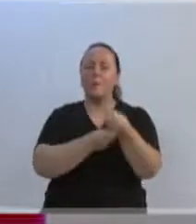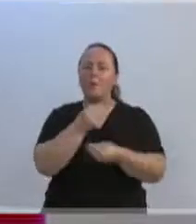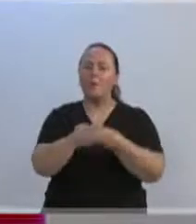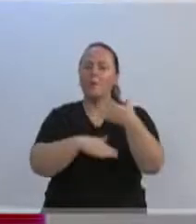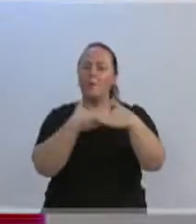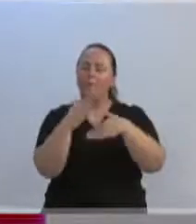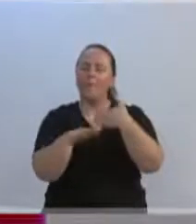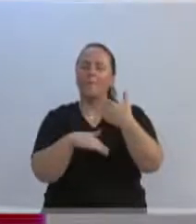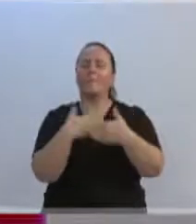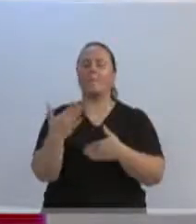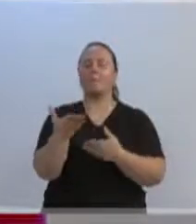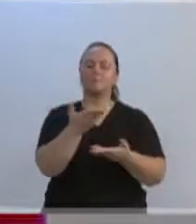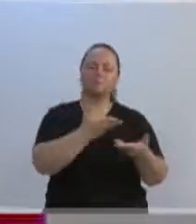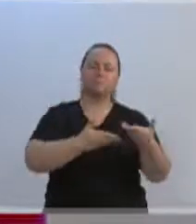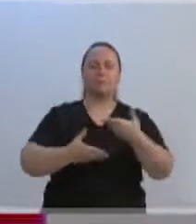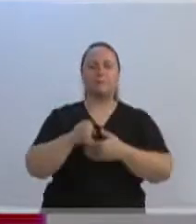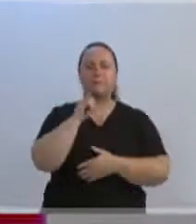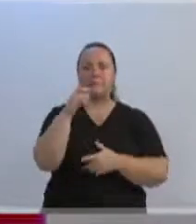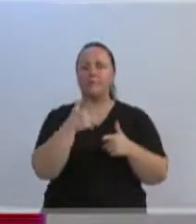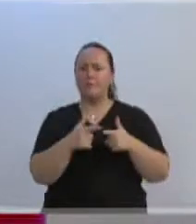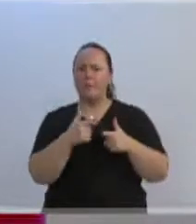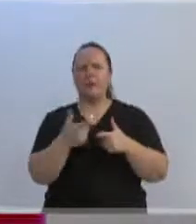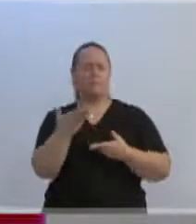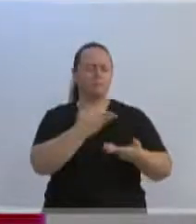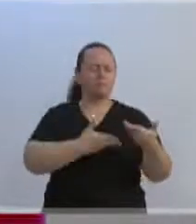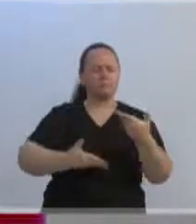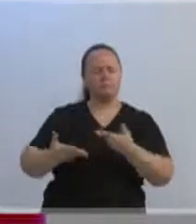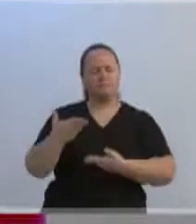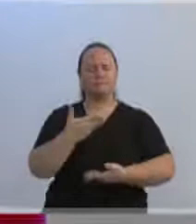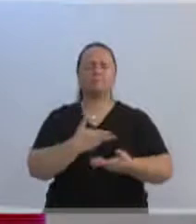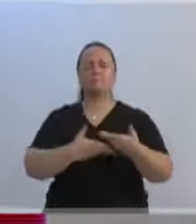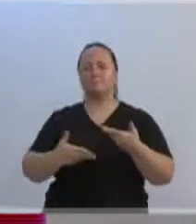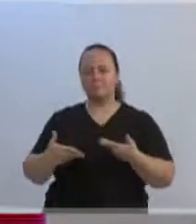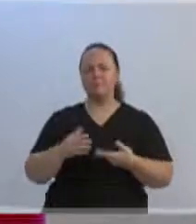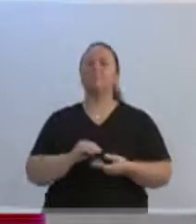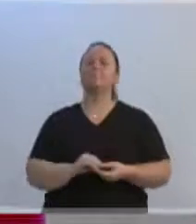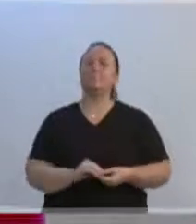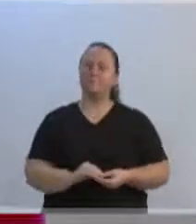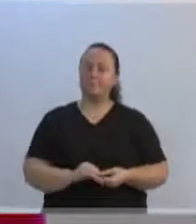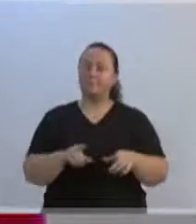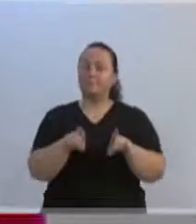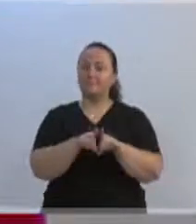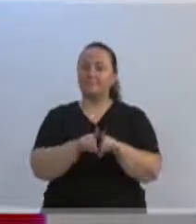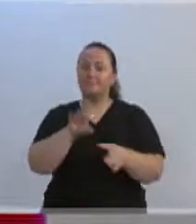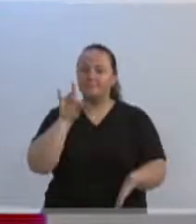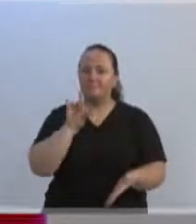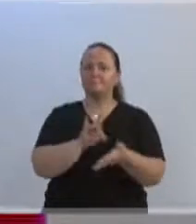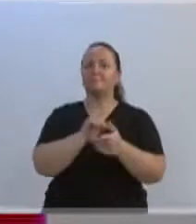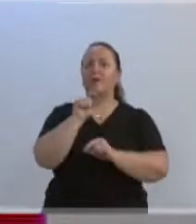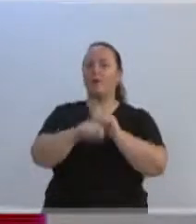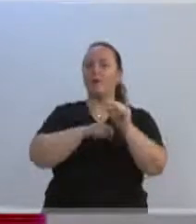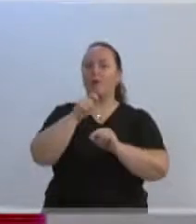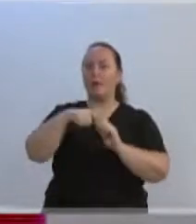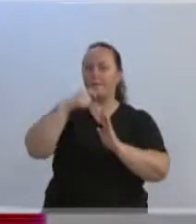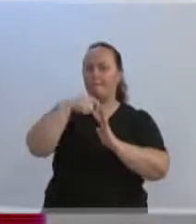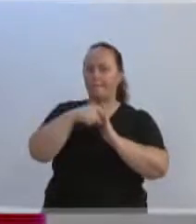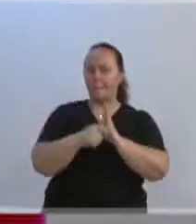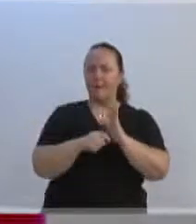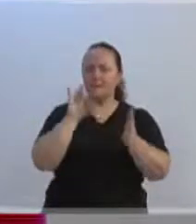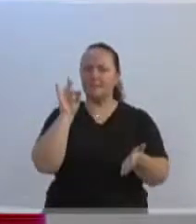medianos situações de conflito culturais e realizando registros mensais da experiência no global link